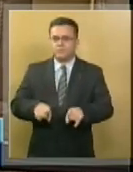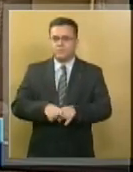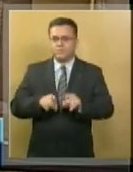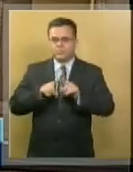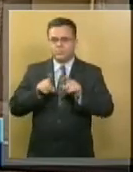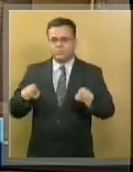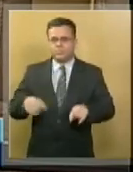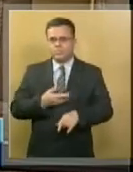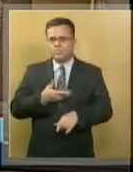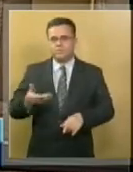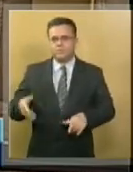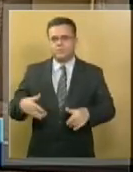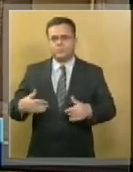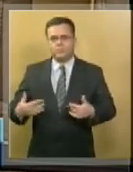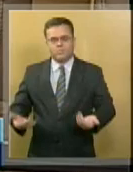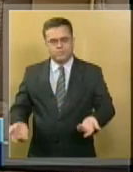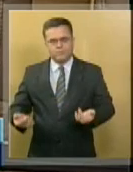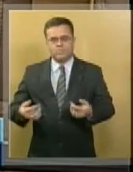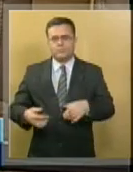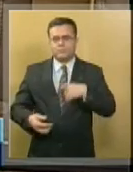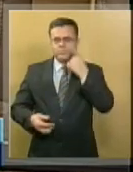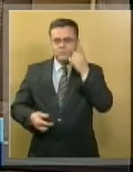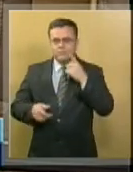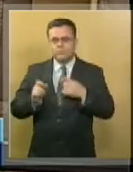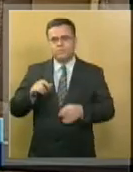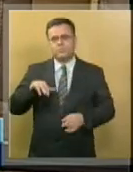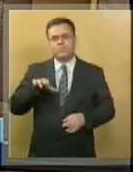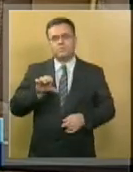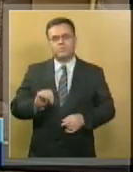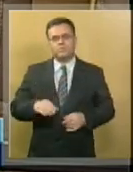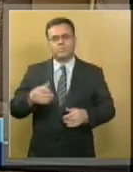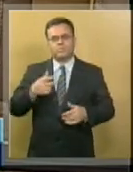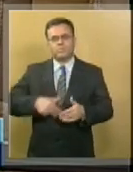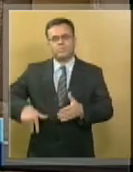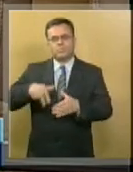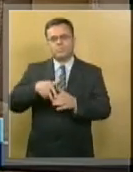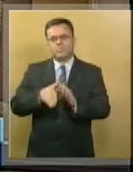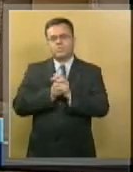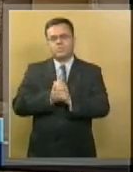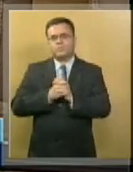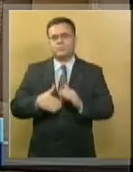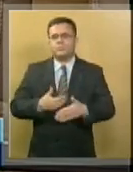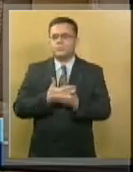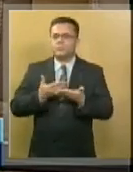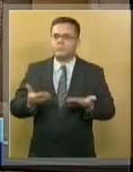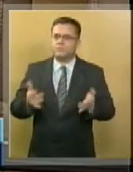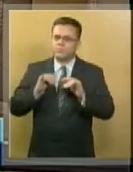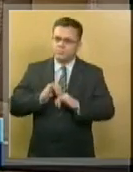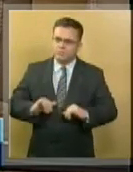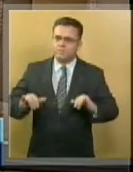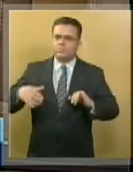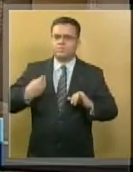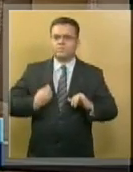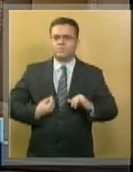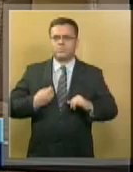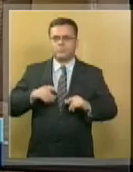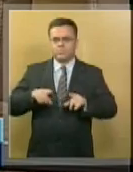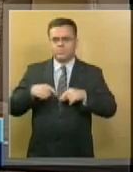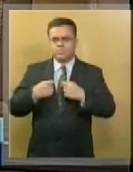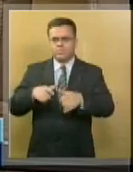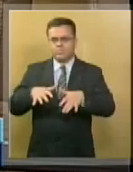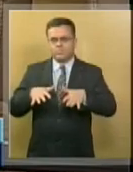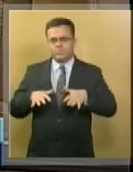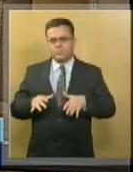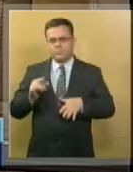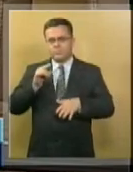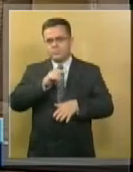públicos. O deputado Jairo de Glória ocupou a tribuna saudando os presentes e registrou sua participação na audiência pública realizada na